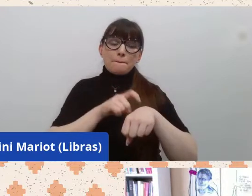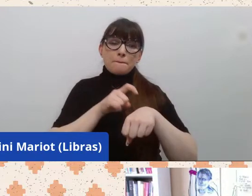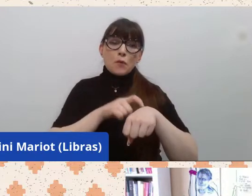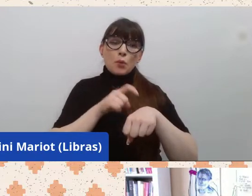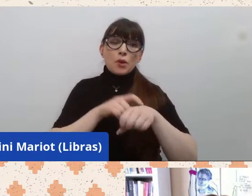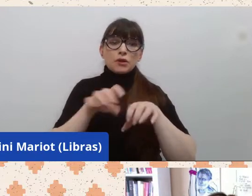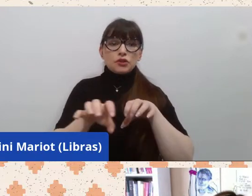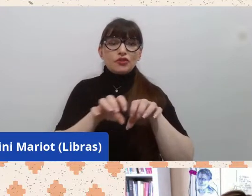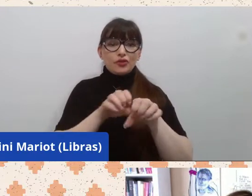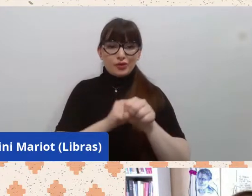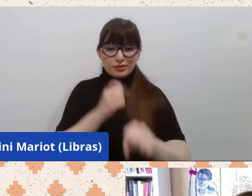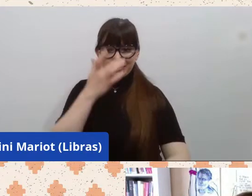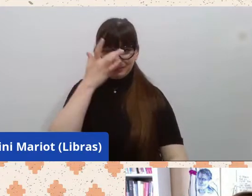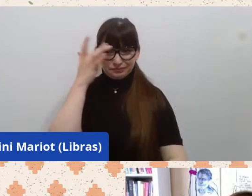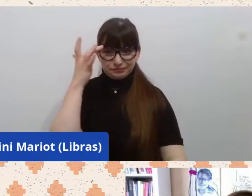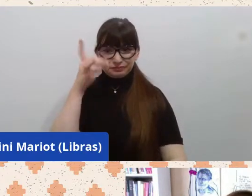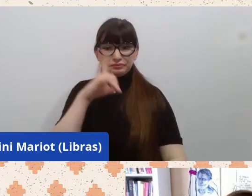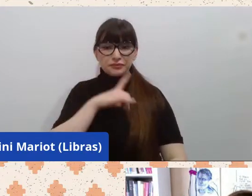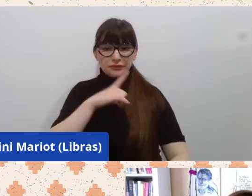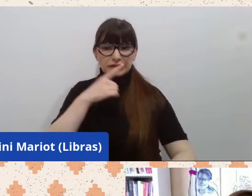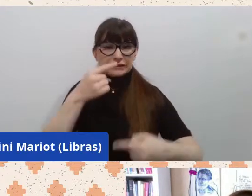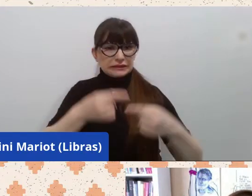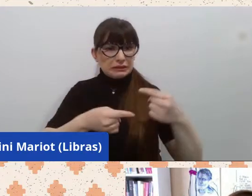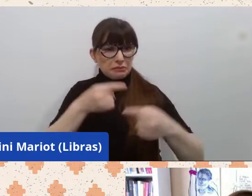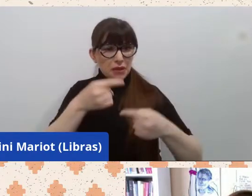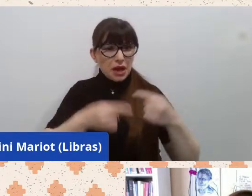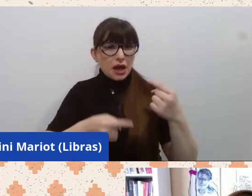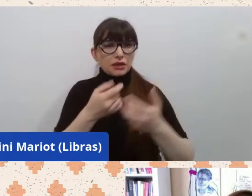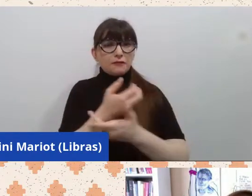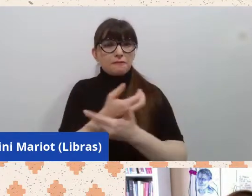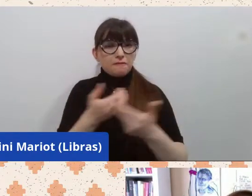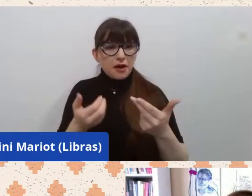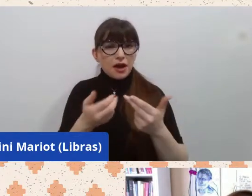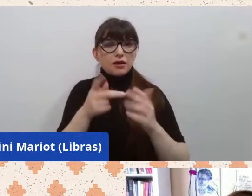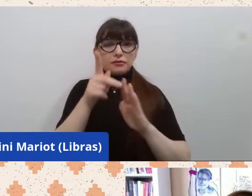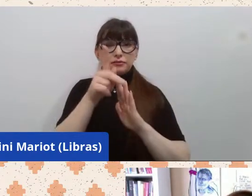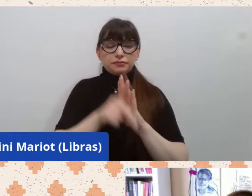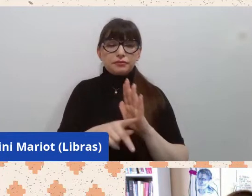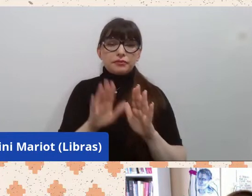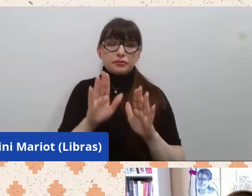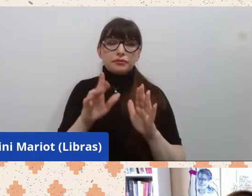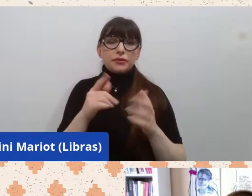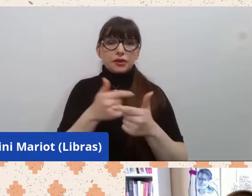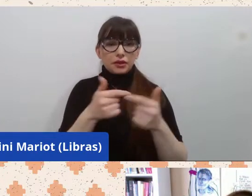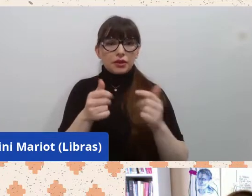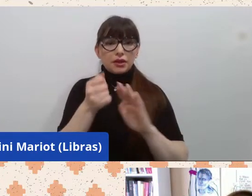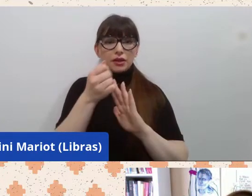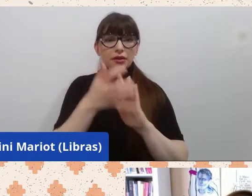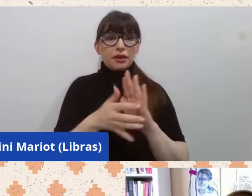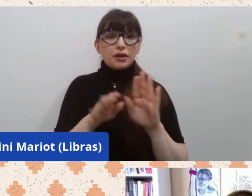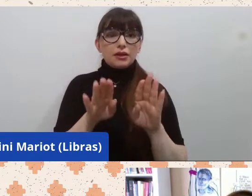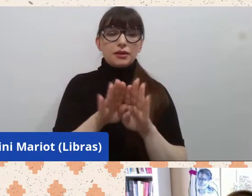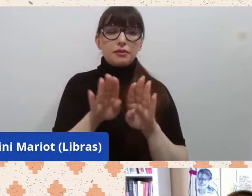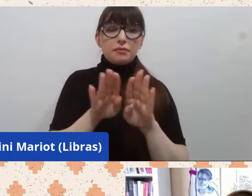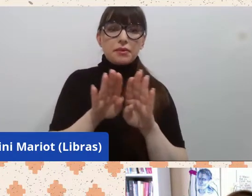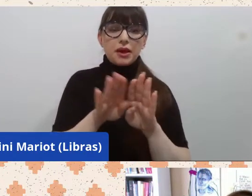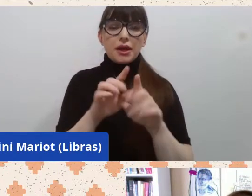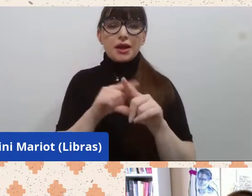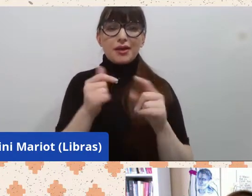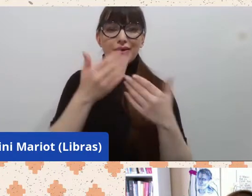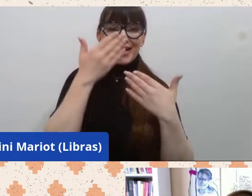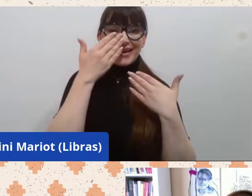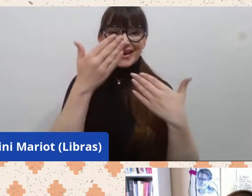Além disso, temos feito debates com vários programas e participado de diversas atividades. Então, eu